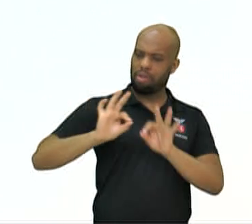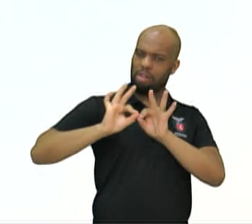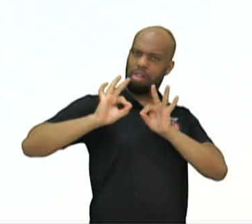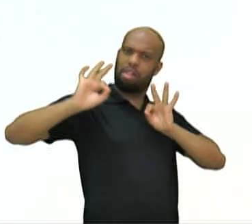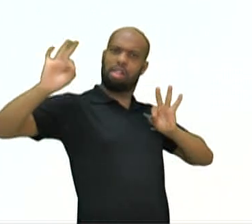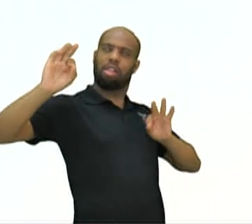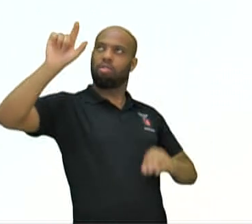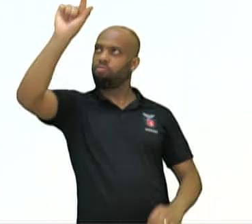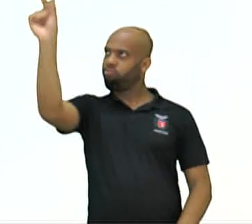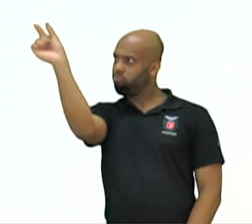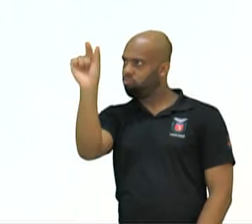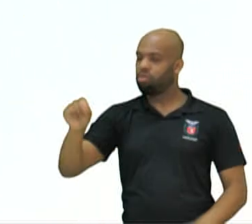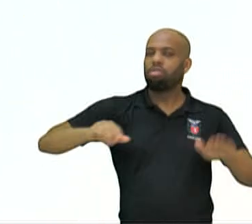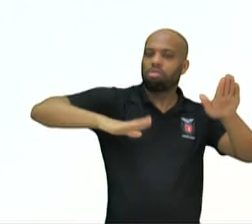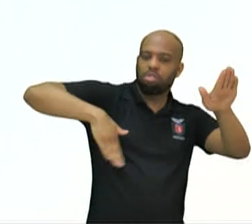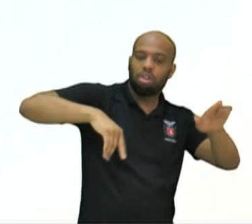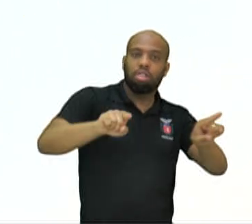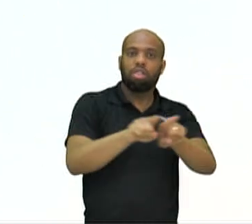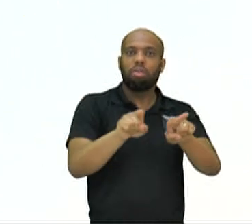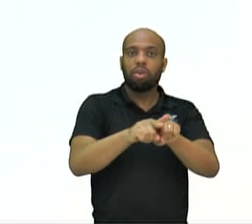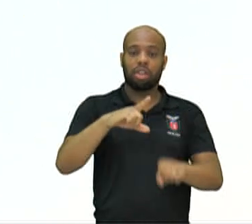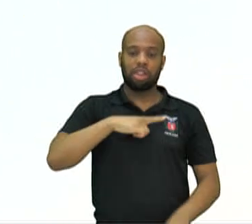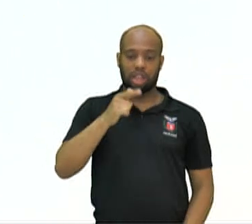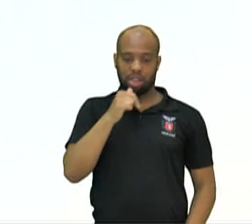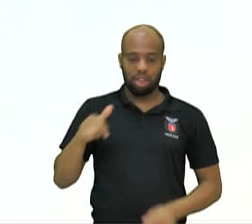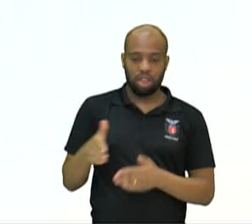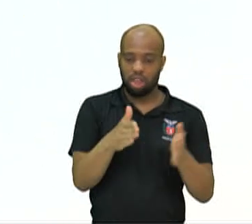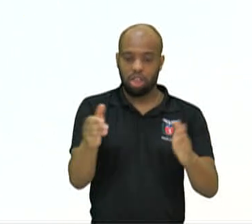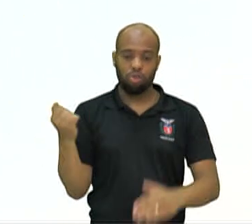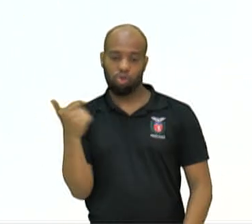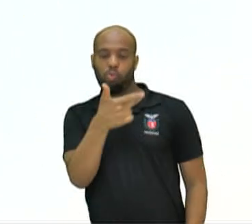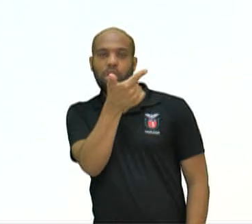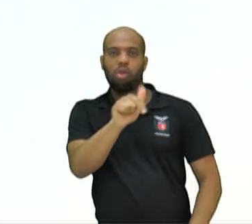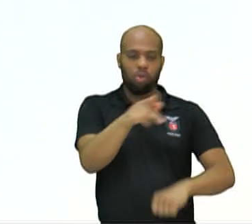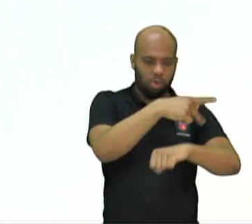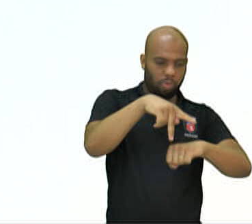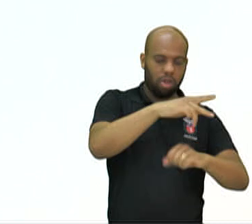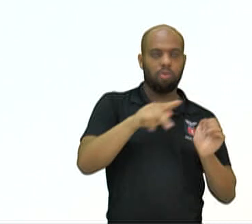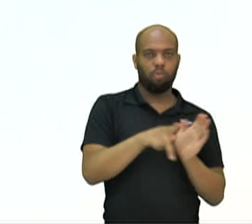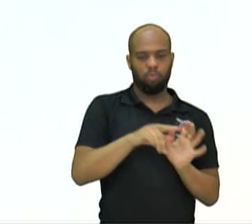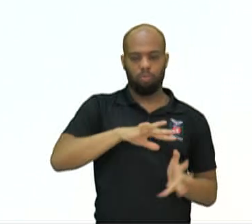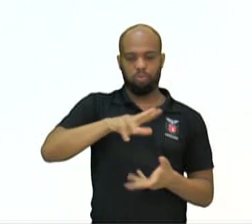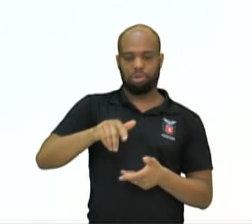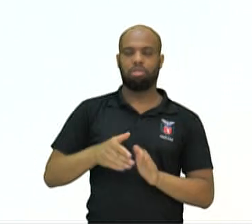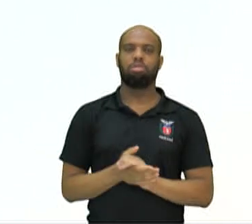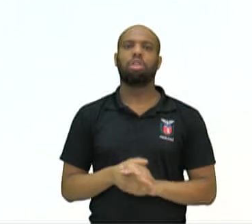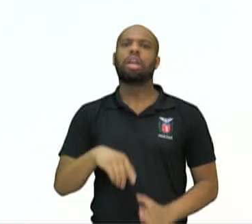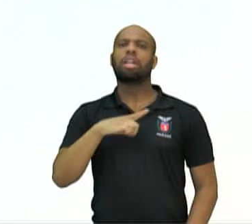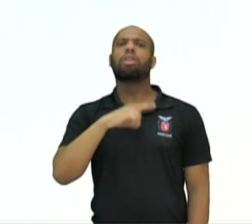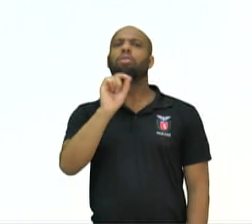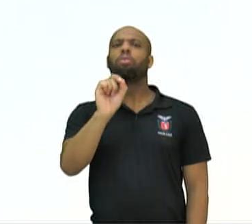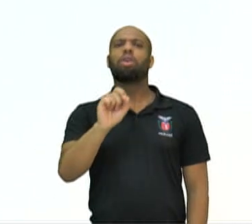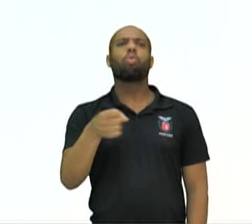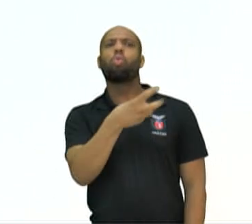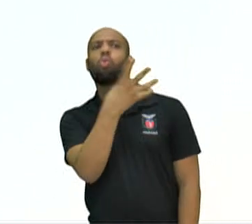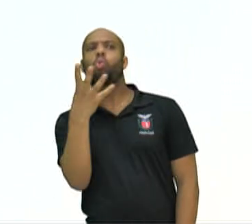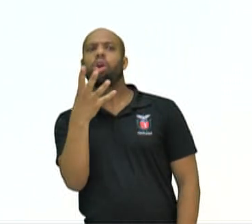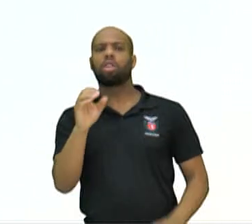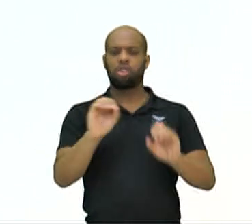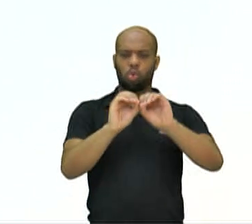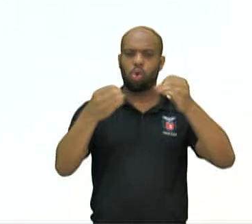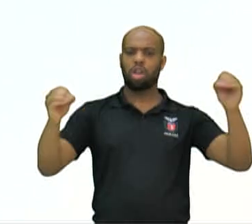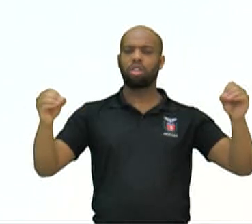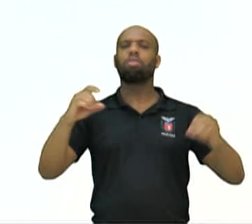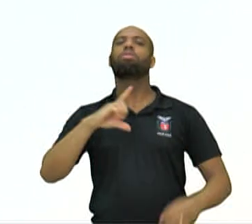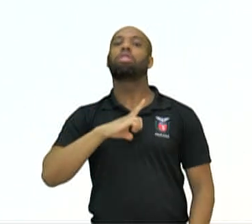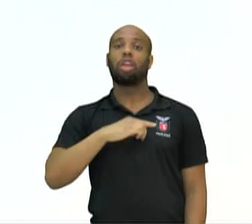de costa e possui o maior número de rios no mundo. Esses termos são constituídos por duas orações. Vamos